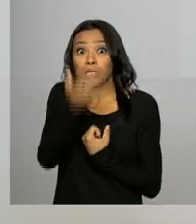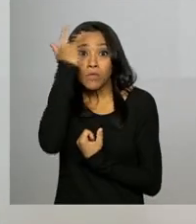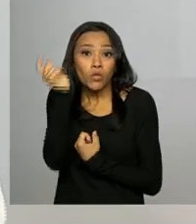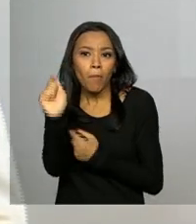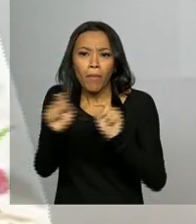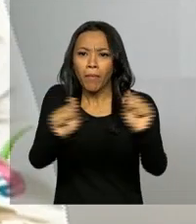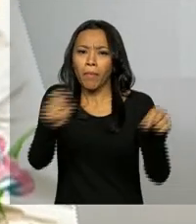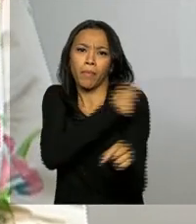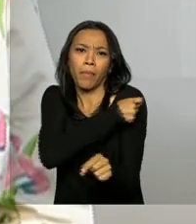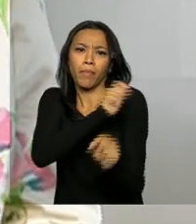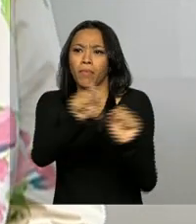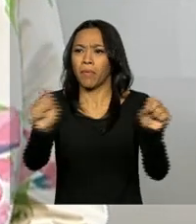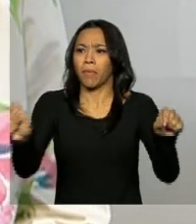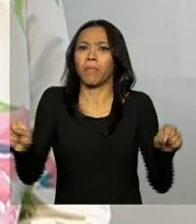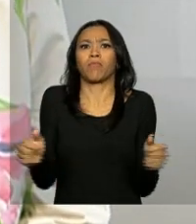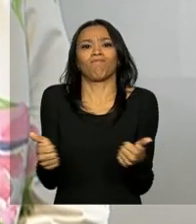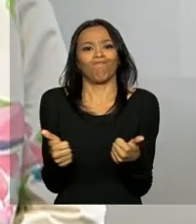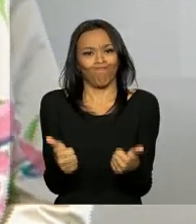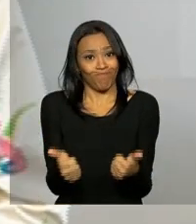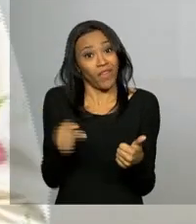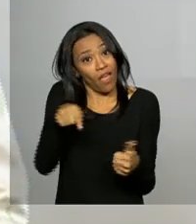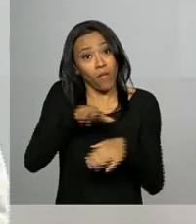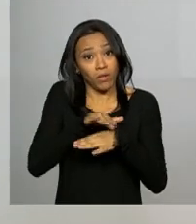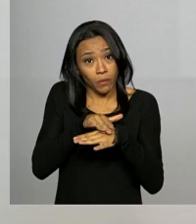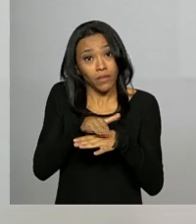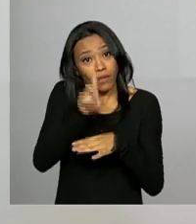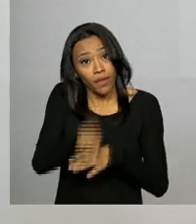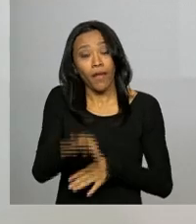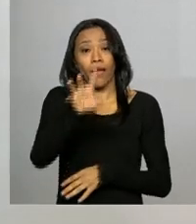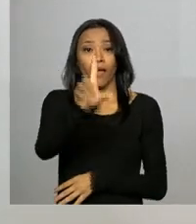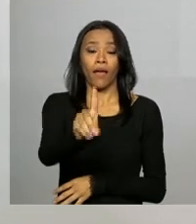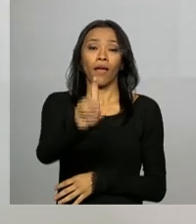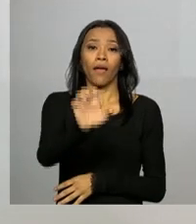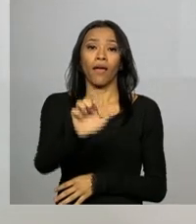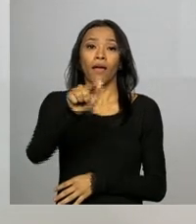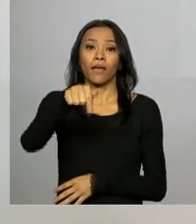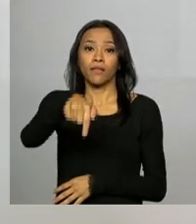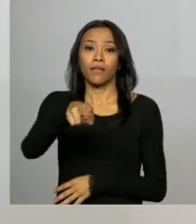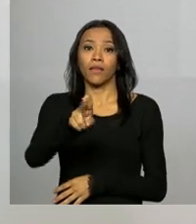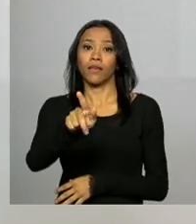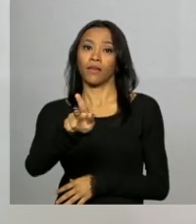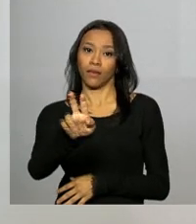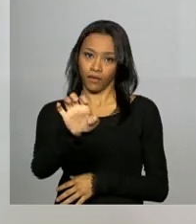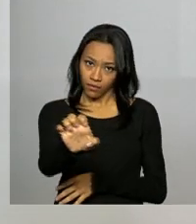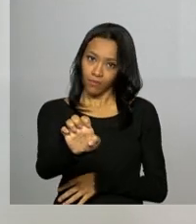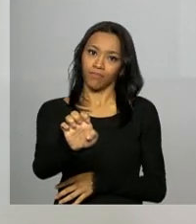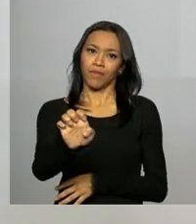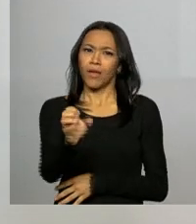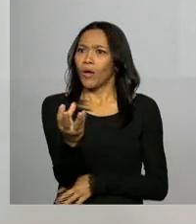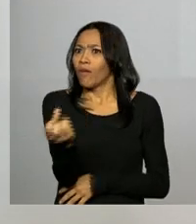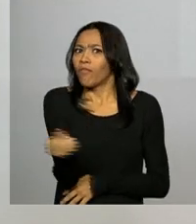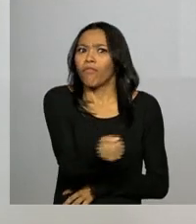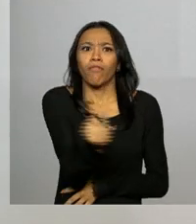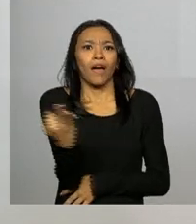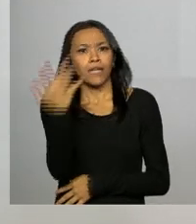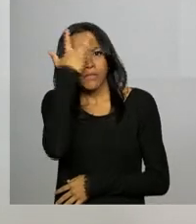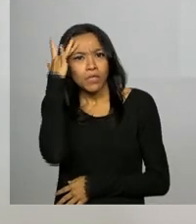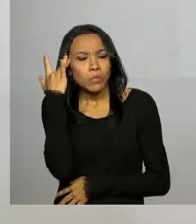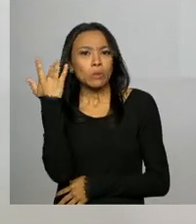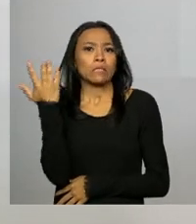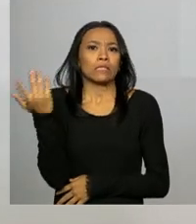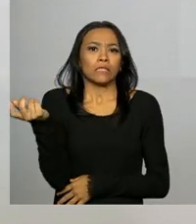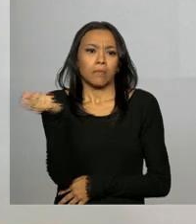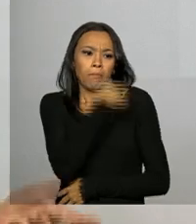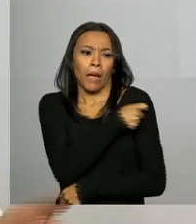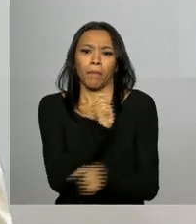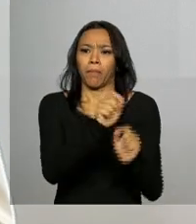população de uma doença que é a dengue, que atinge muitas pessoas, milhões de